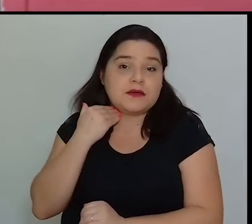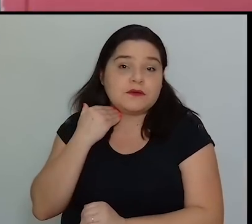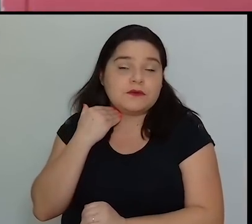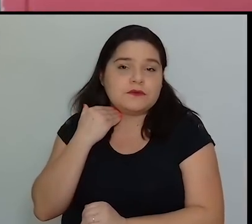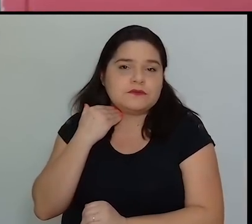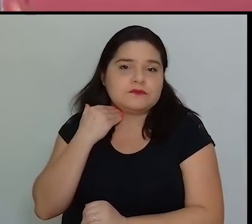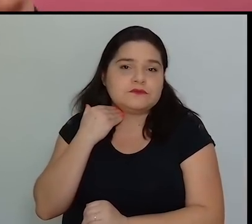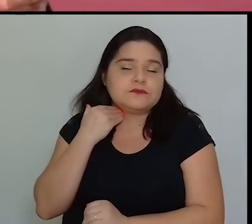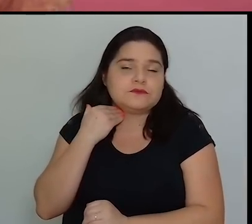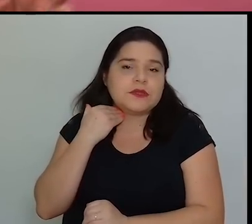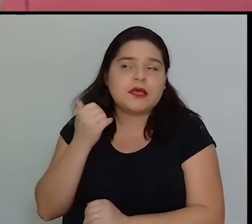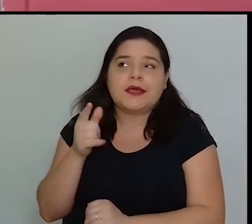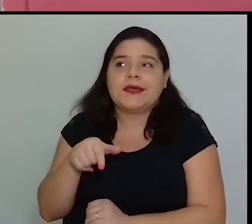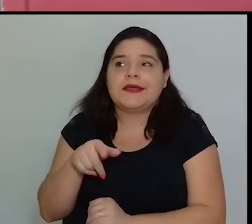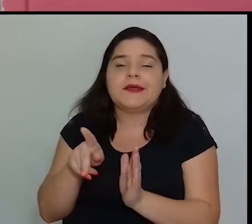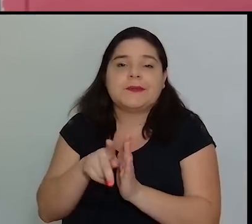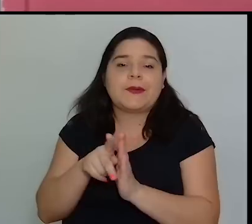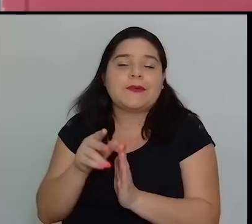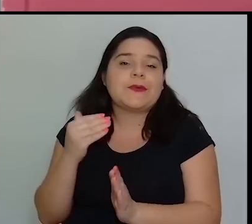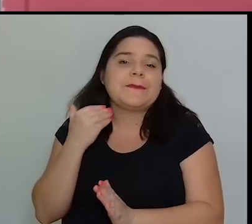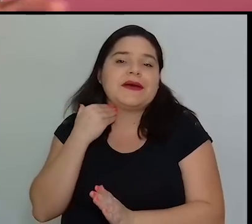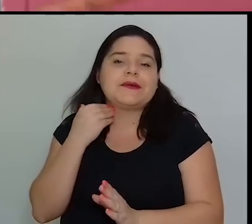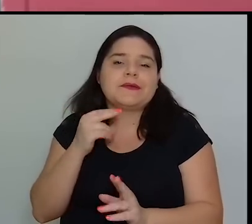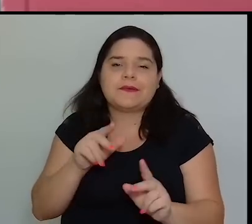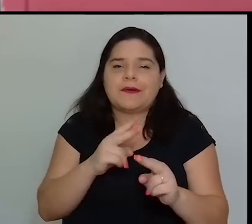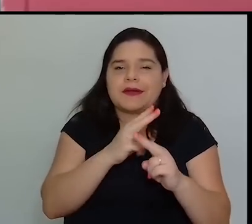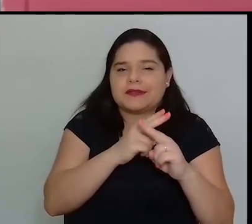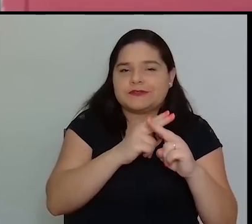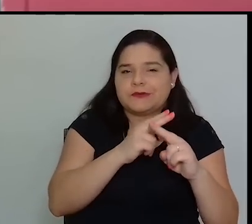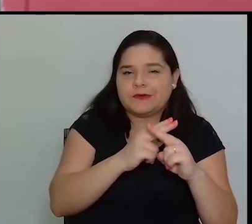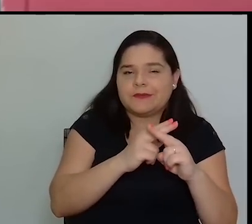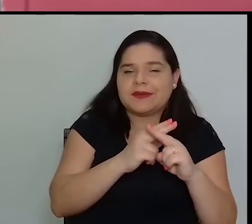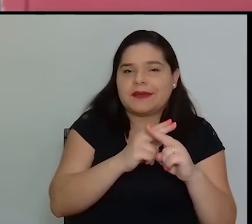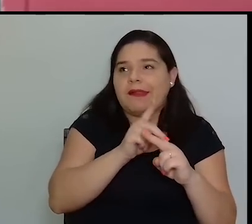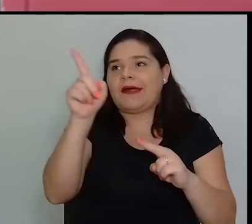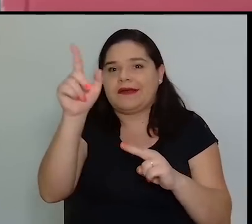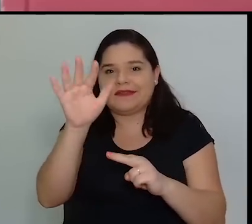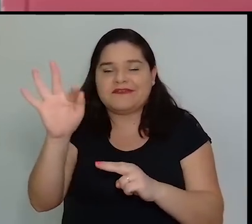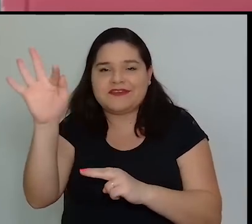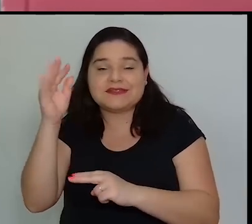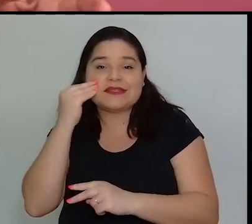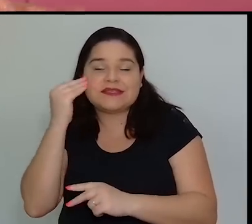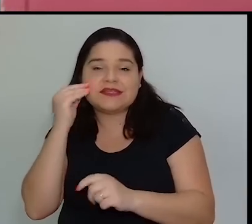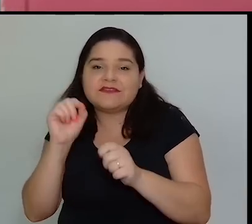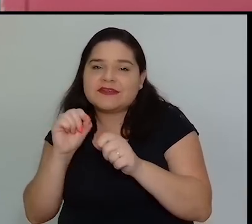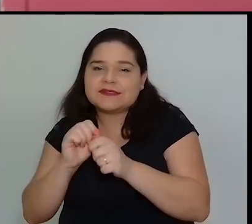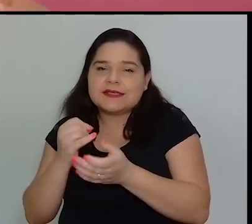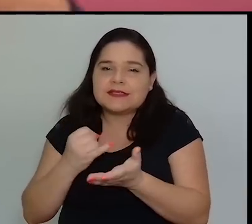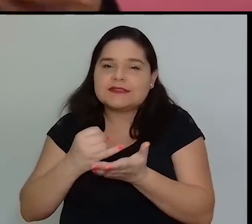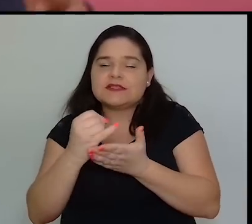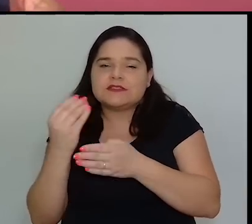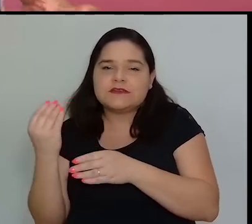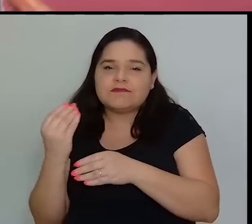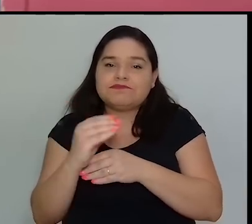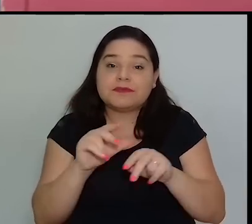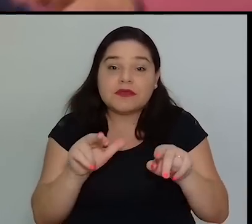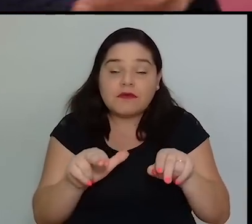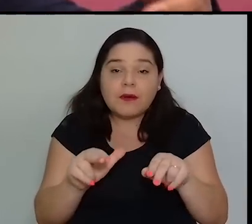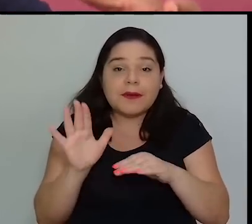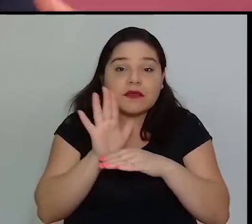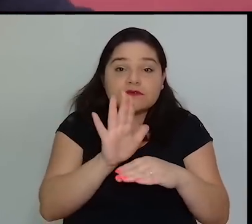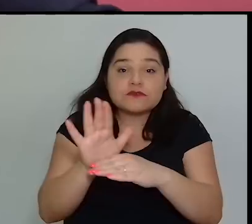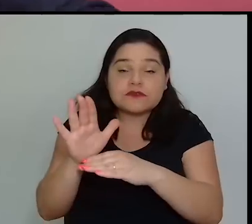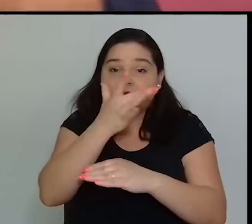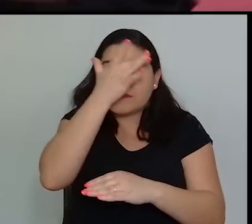peças do banco do banco é da Caixa Econômica da França tá tentando fazer uma série de iniciativas como essa para poder ajudar